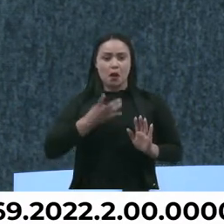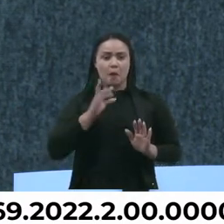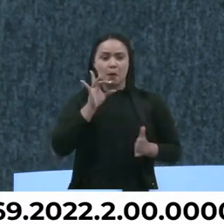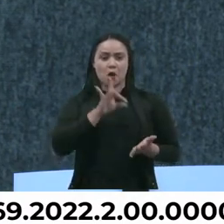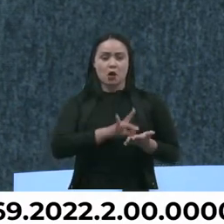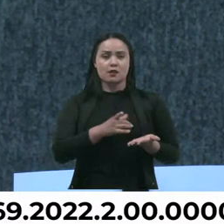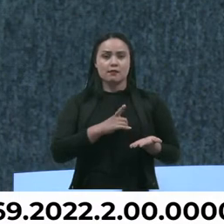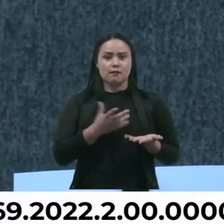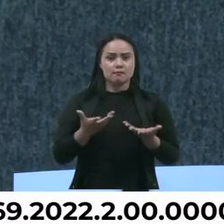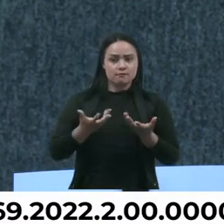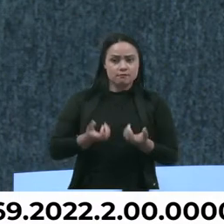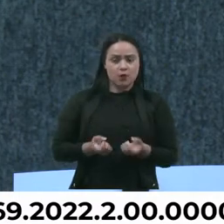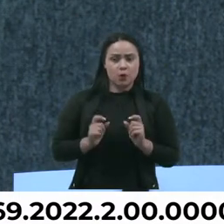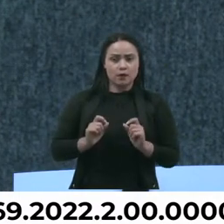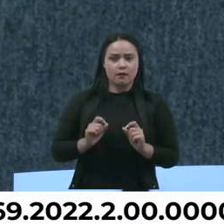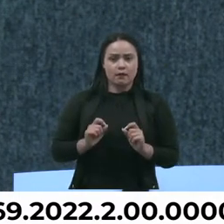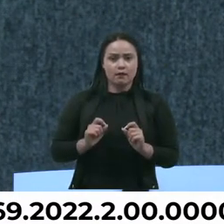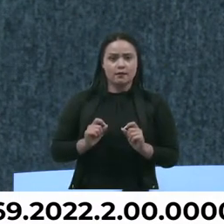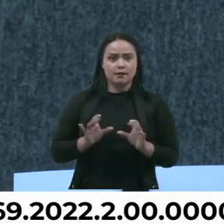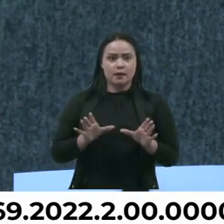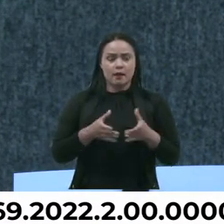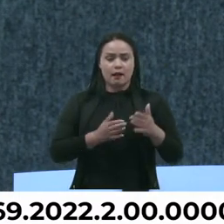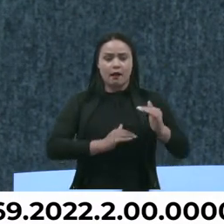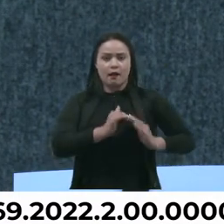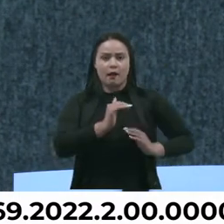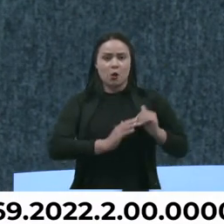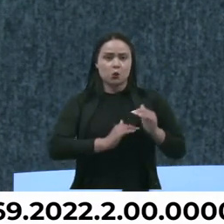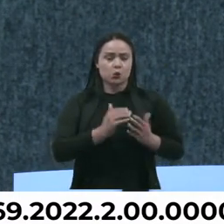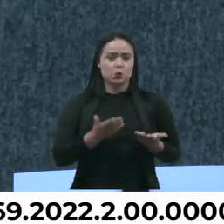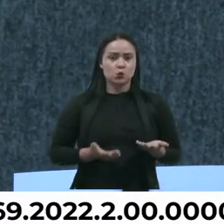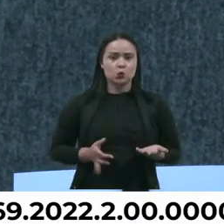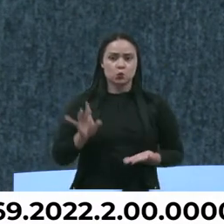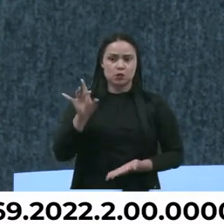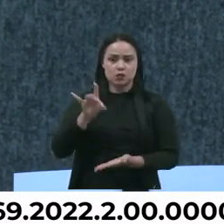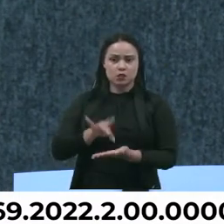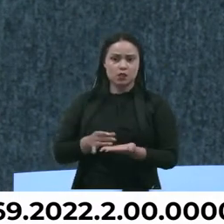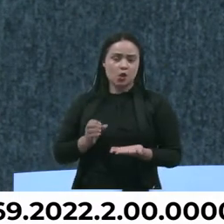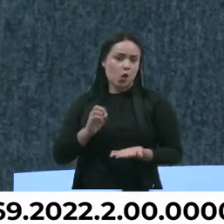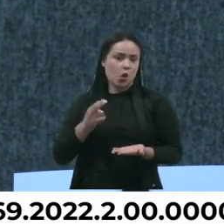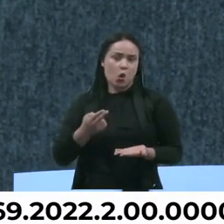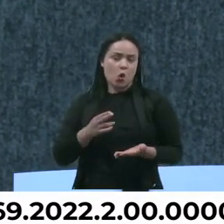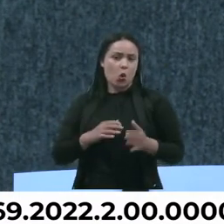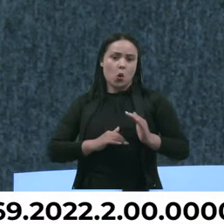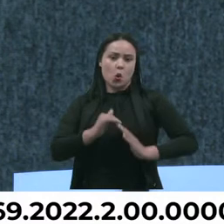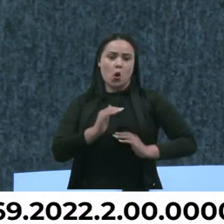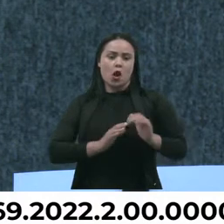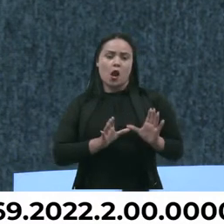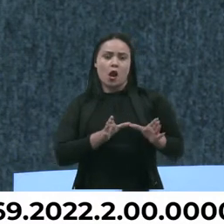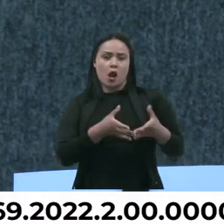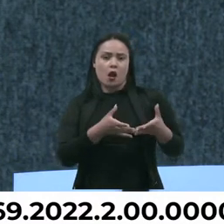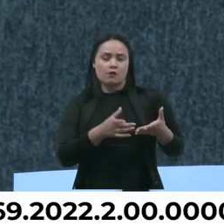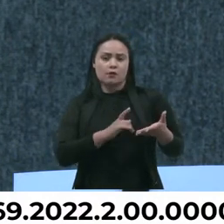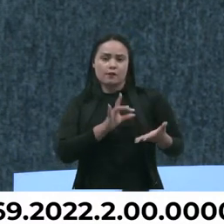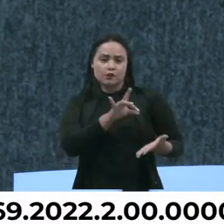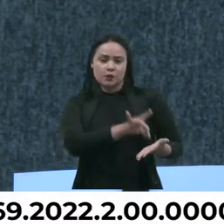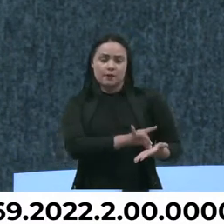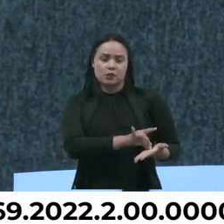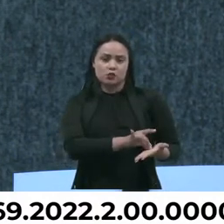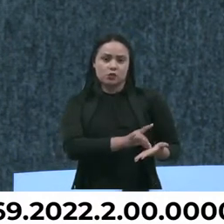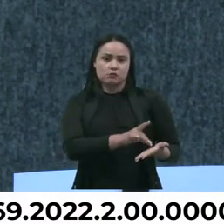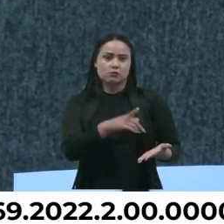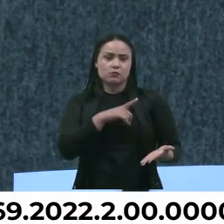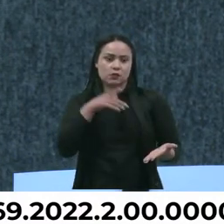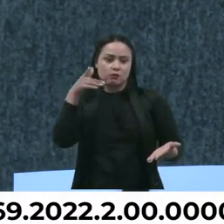há de considerar os cargos existentes ou os cargos efetivamente